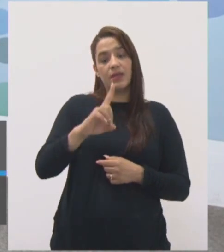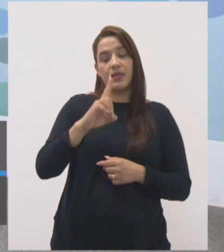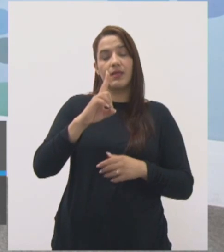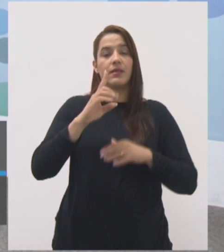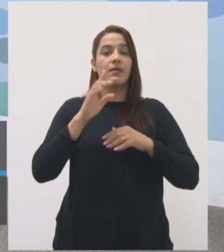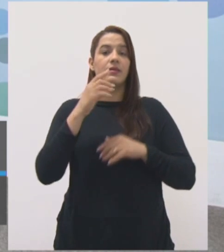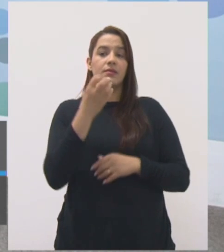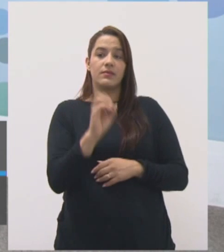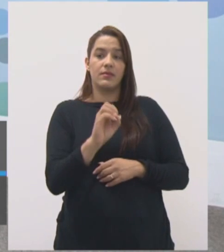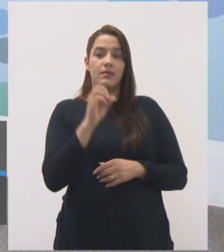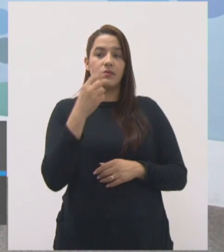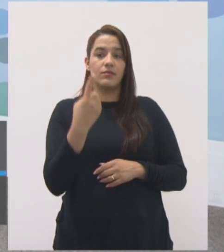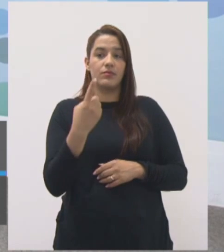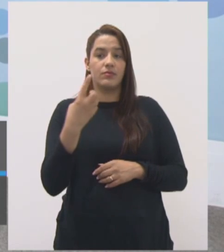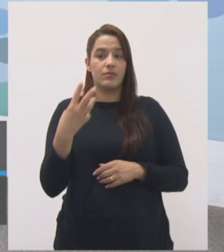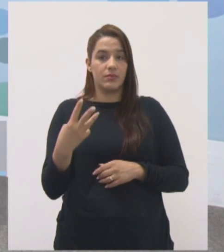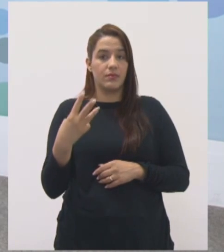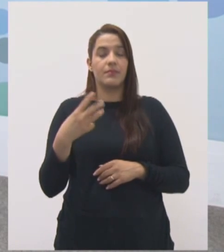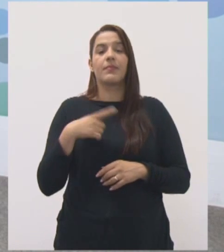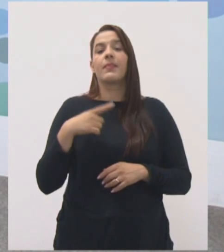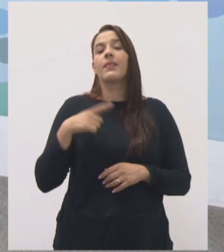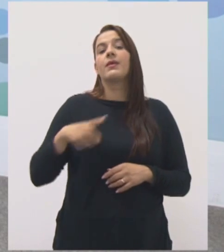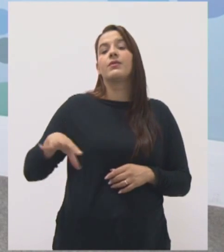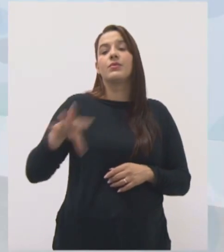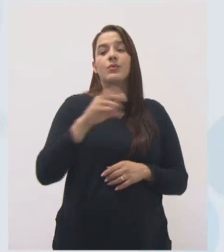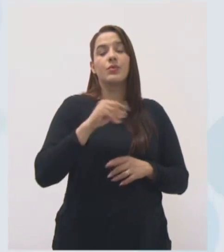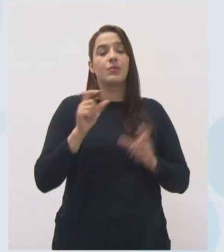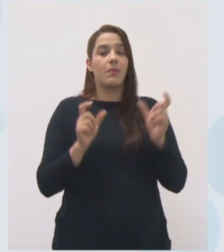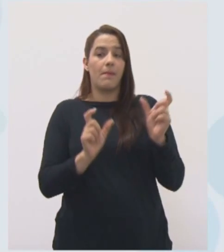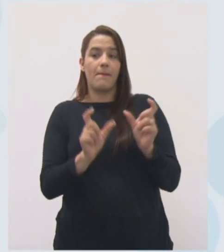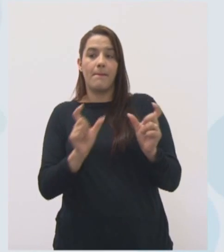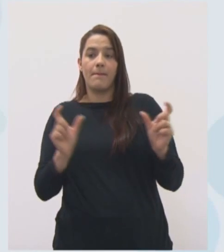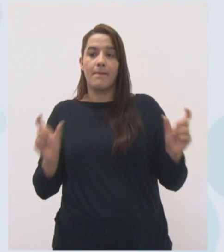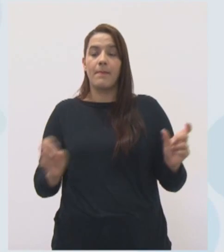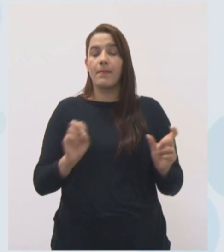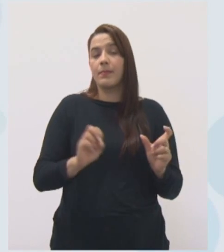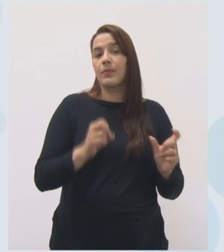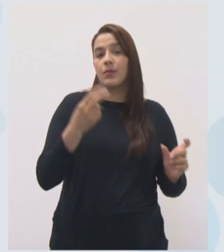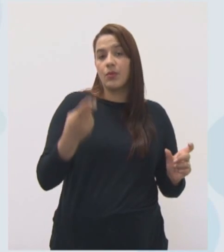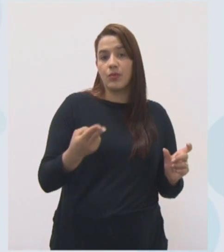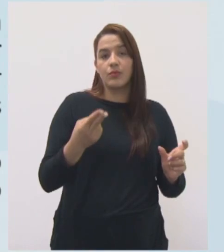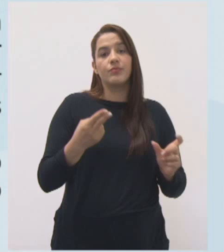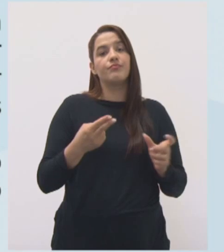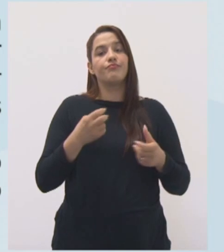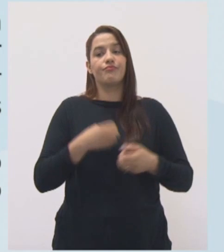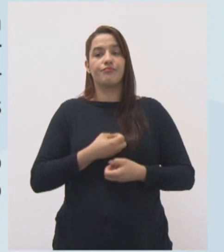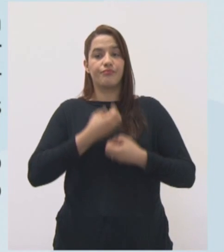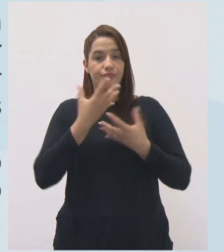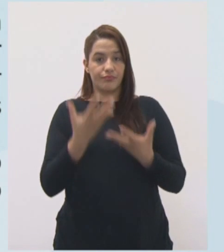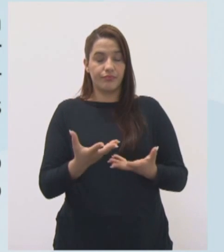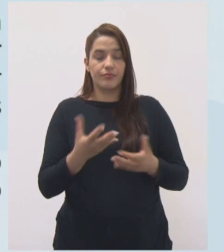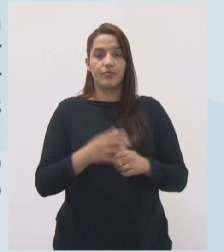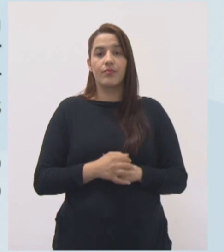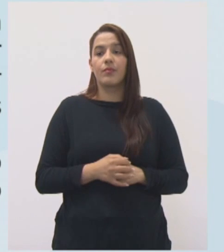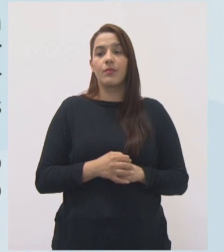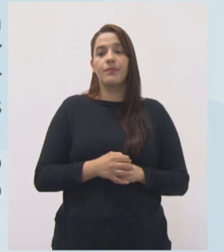D03. Inferir o sentido de uma palavra ou expressão. Sim.